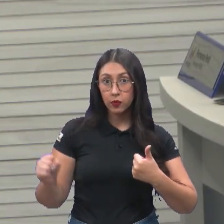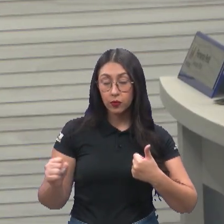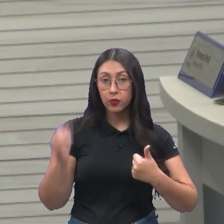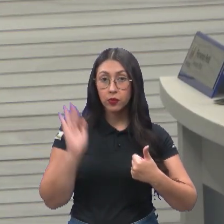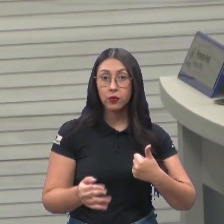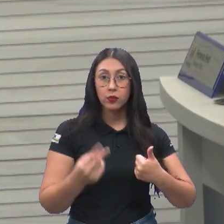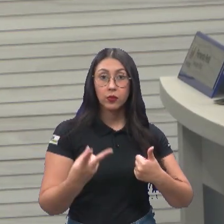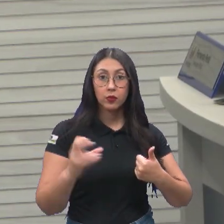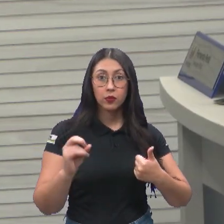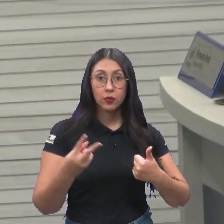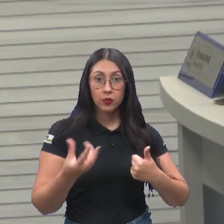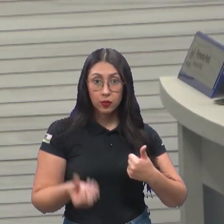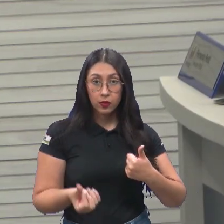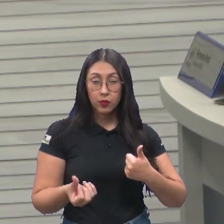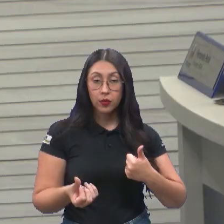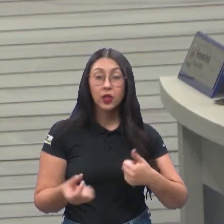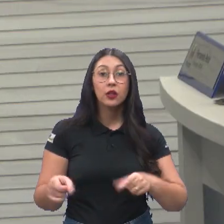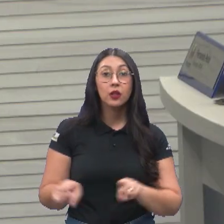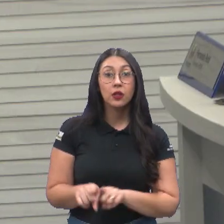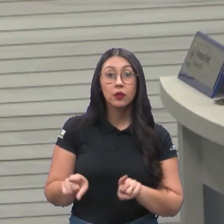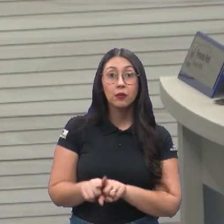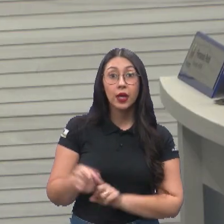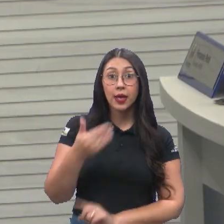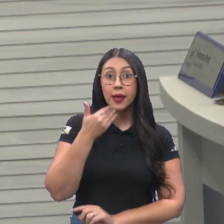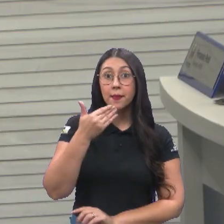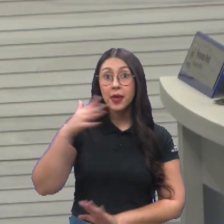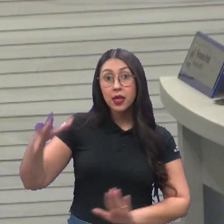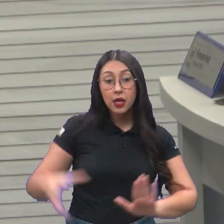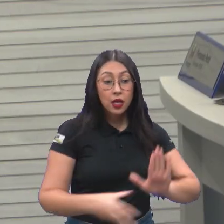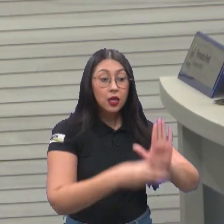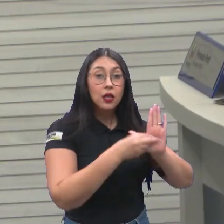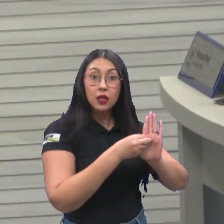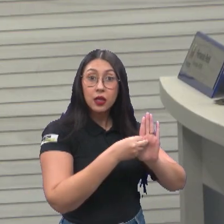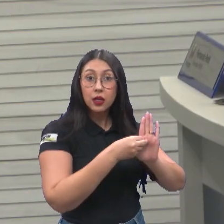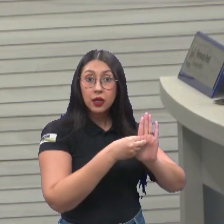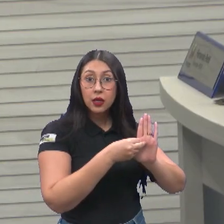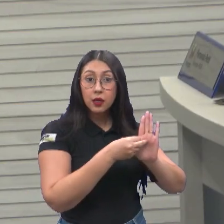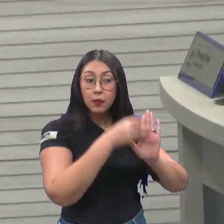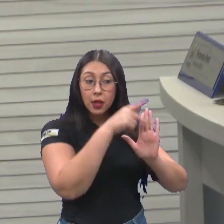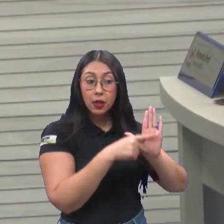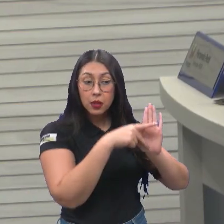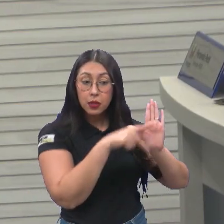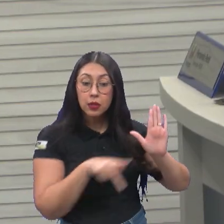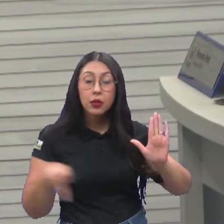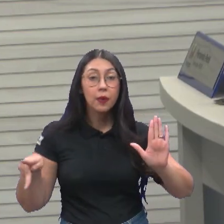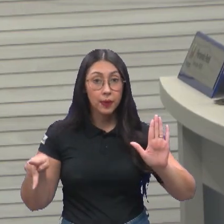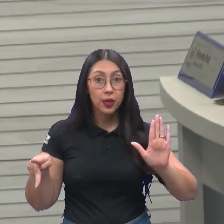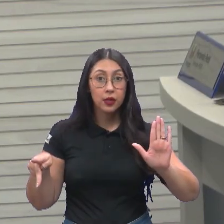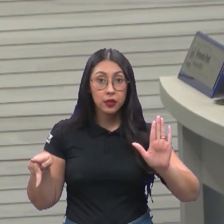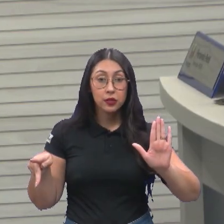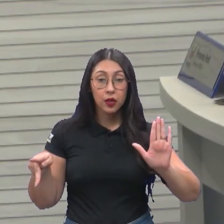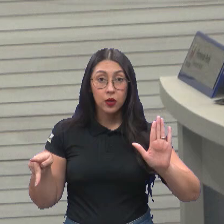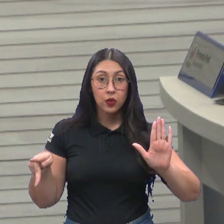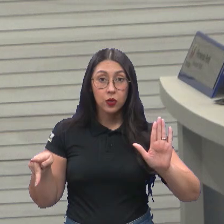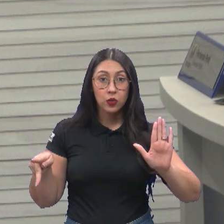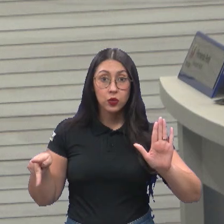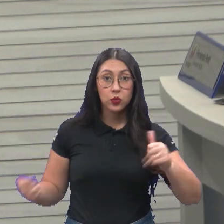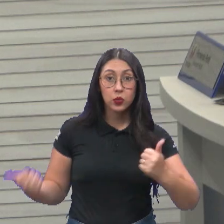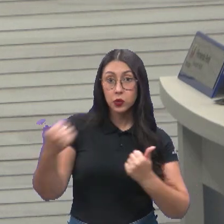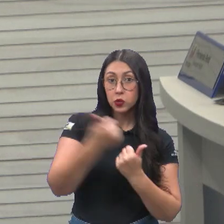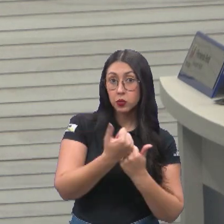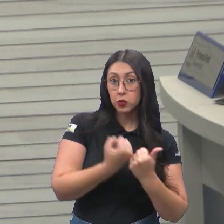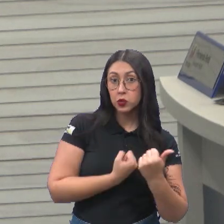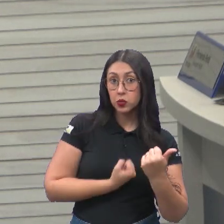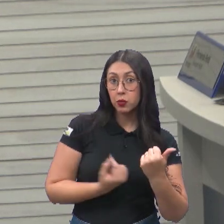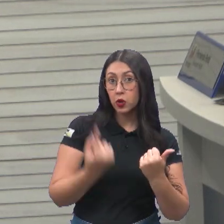3588/2026 e solicito inclusão para deliberação de tramitação fora do prazo do substitutivo número 1,